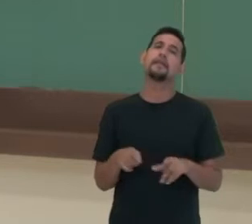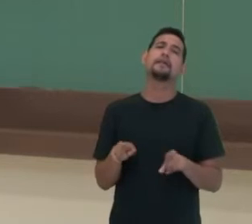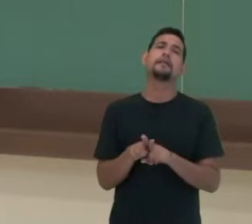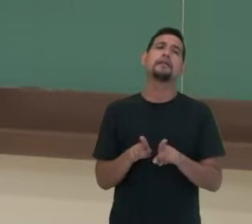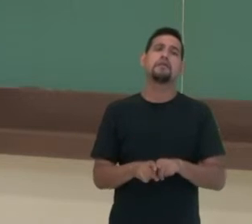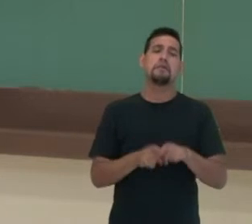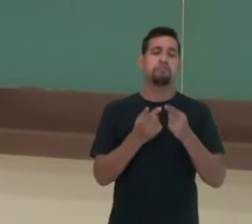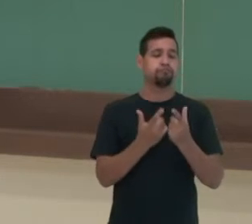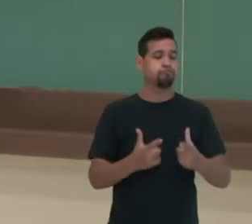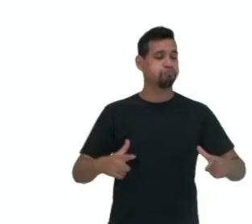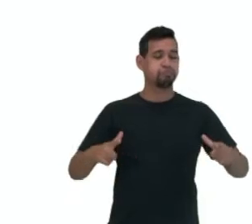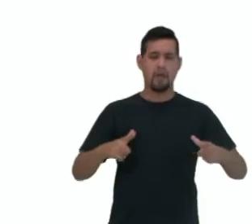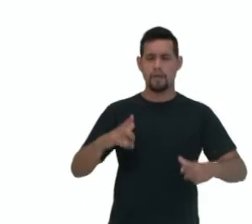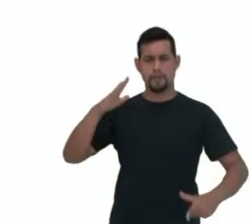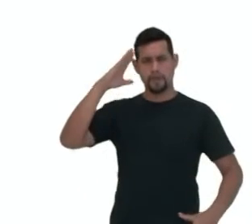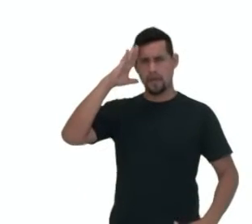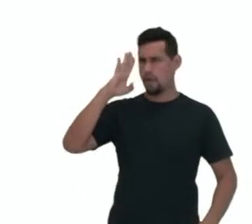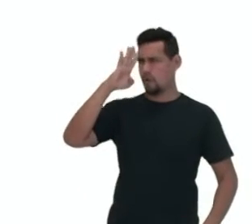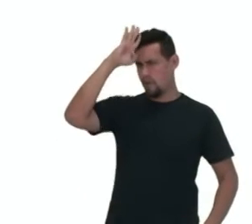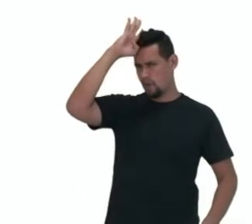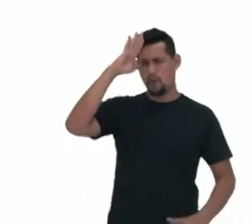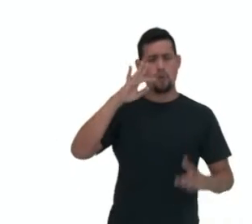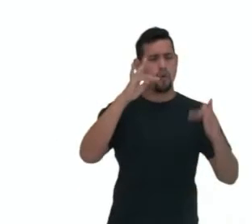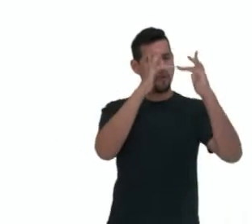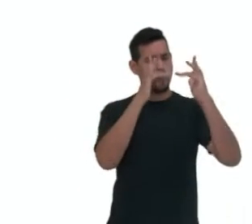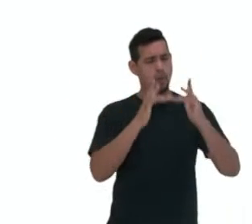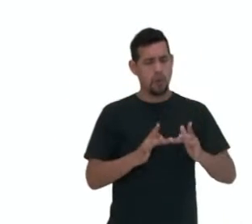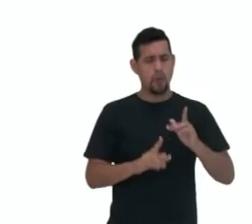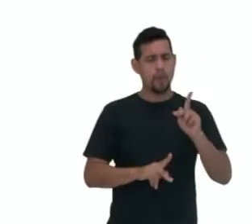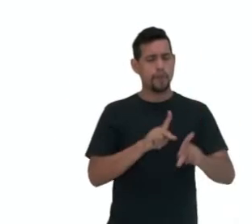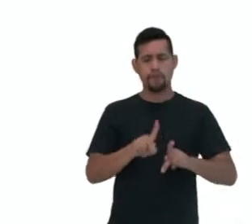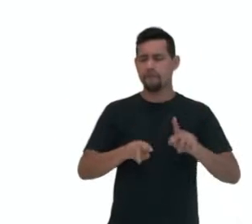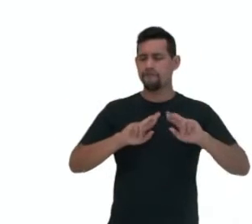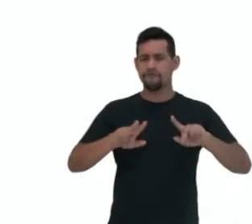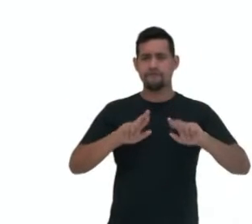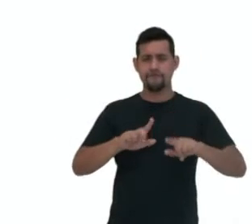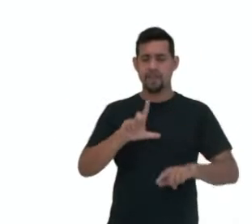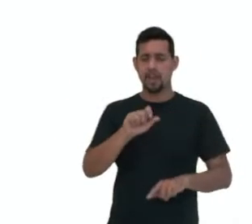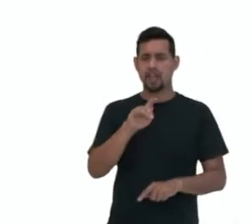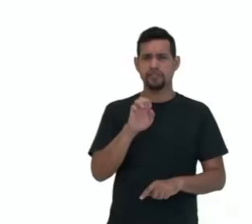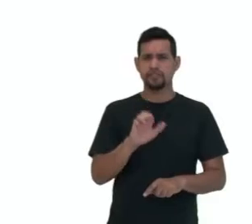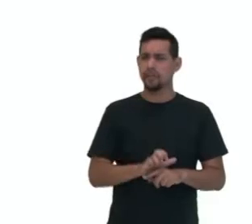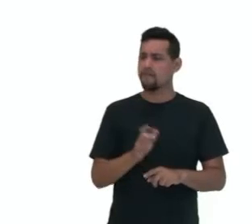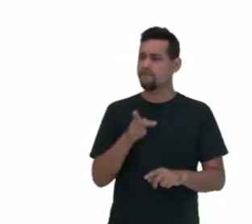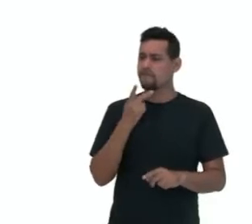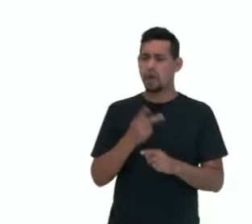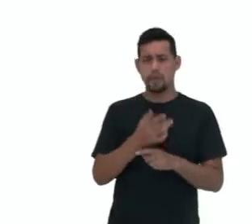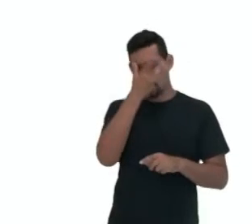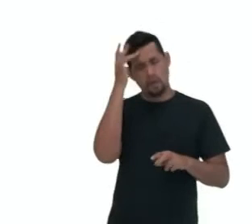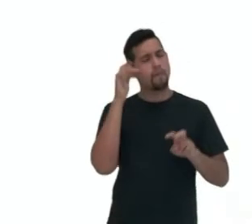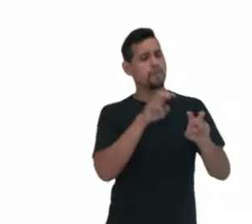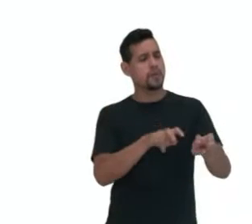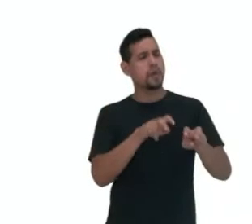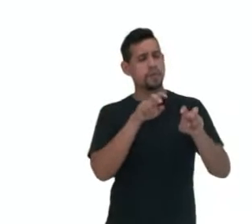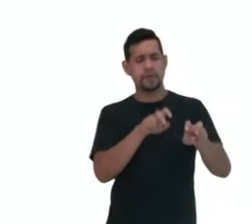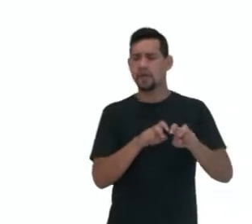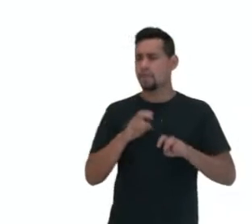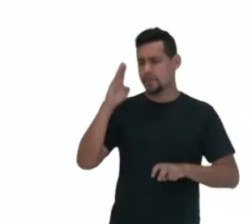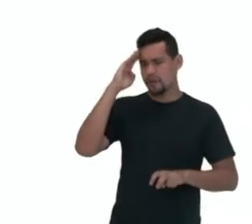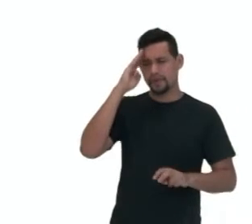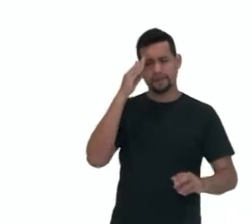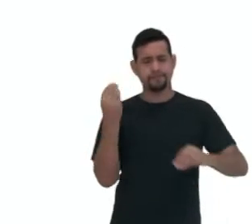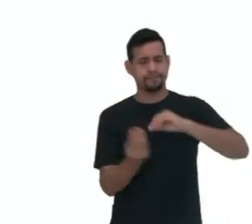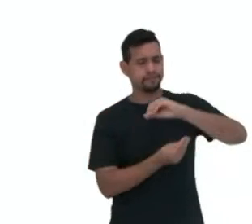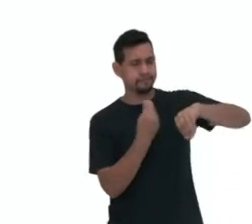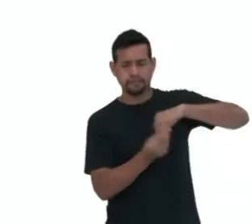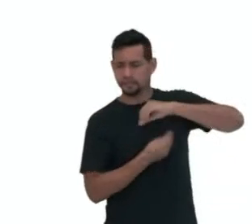expansão militar romana, enfim, com o contato com outros povos, o latim vai, falado pelos soldados, pelos camponeses, vai se misturando com línguas